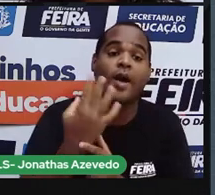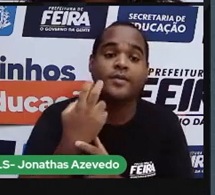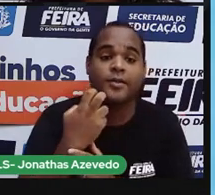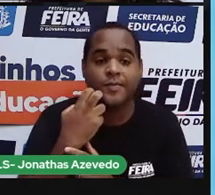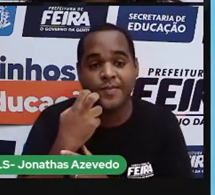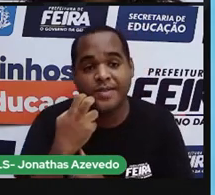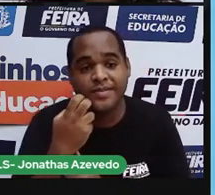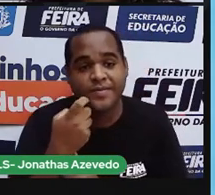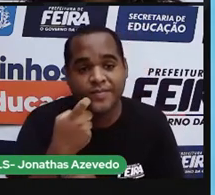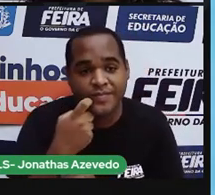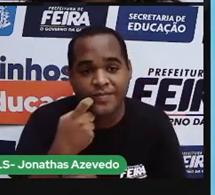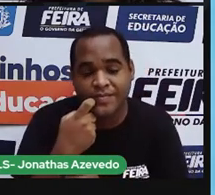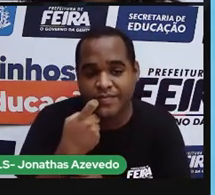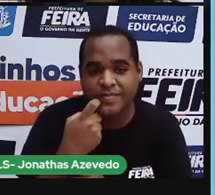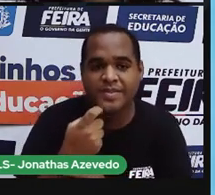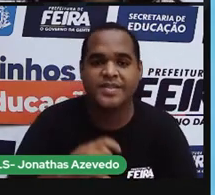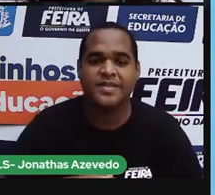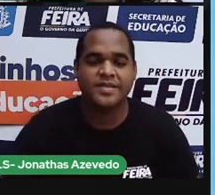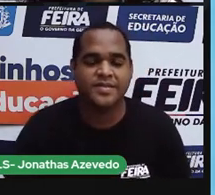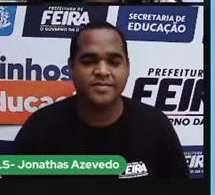peixinhos?